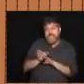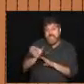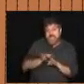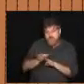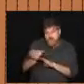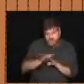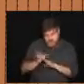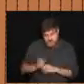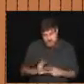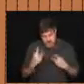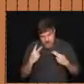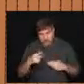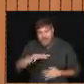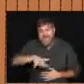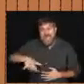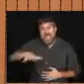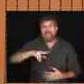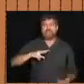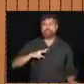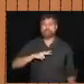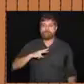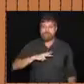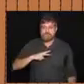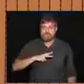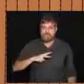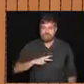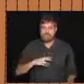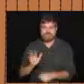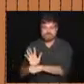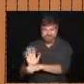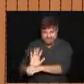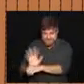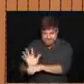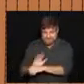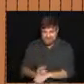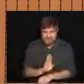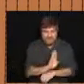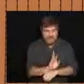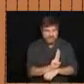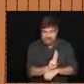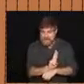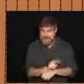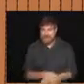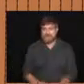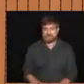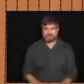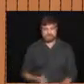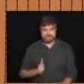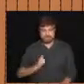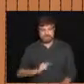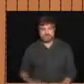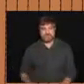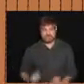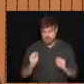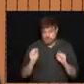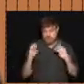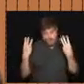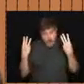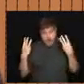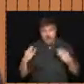o mesmo para a iniciativa privada, incluindo cinemas, bares, casas noturnas,